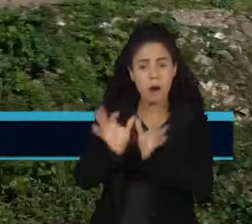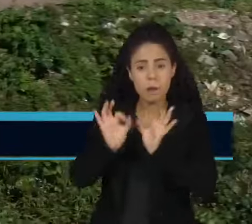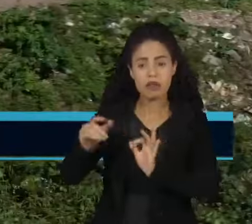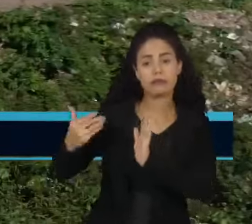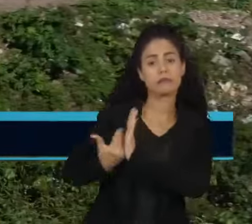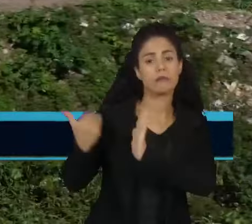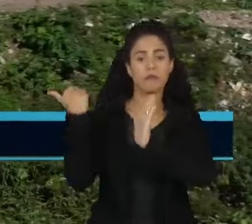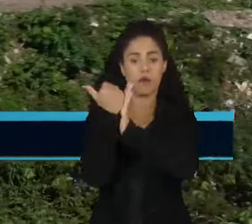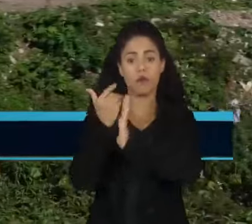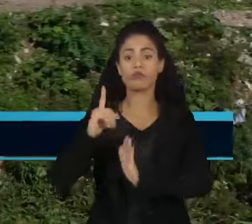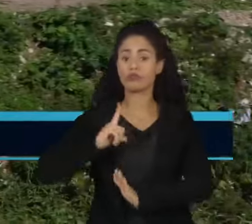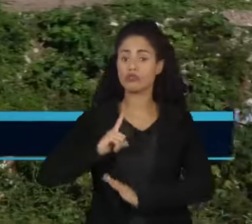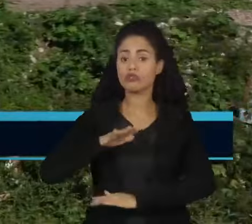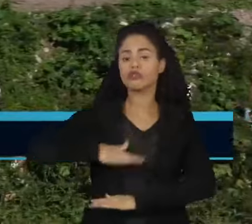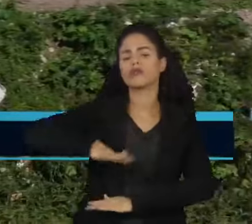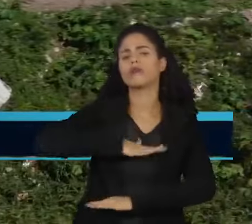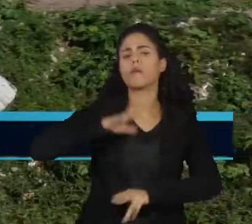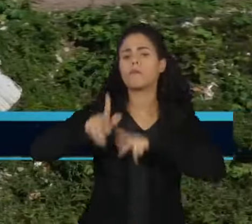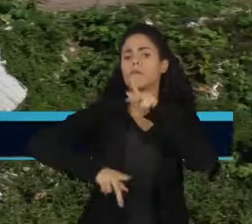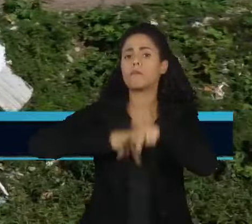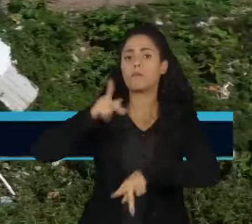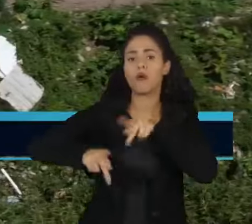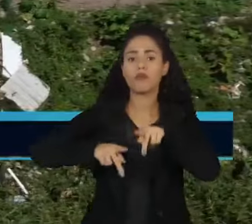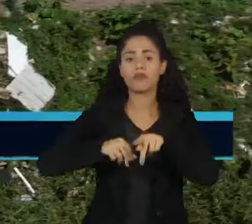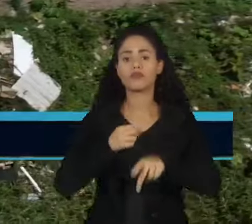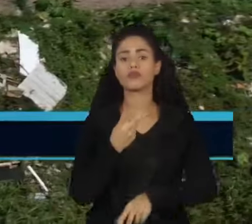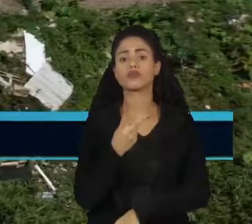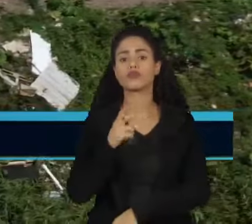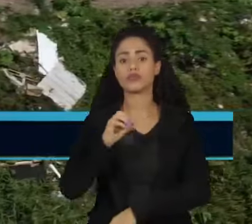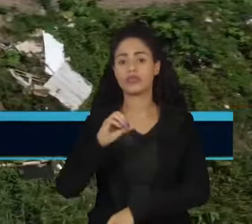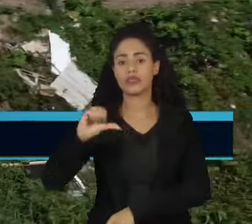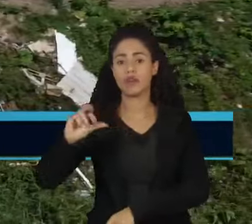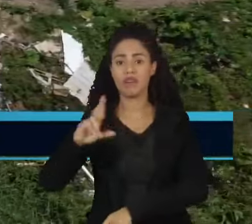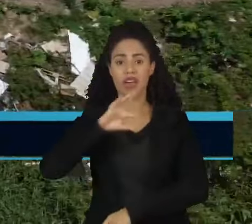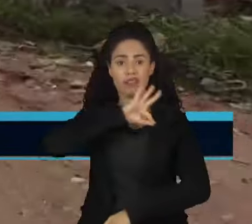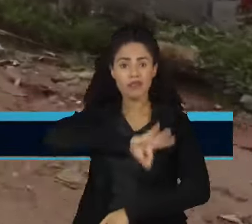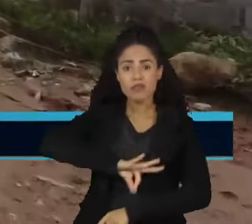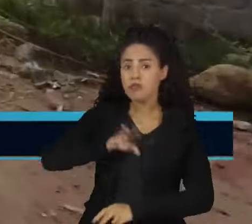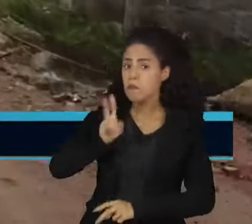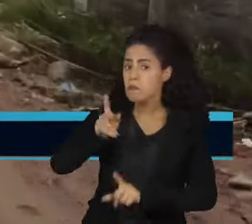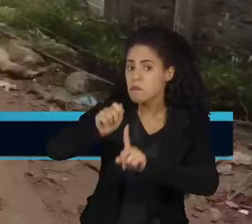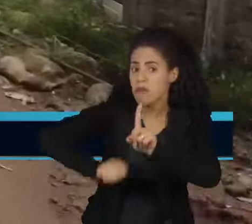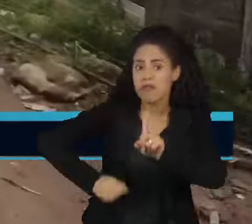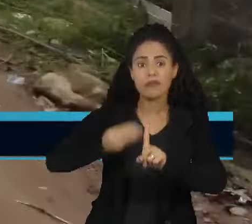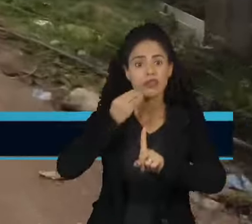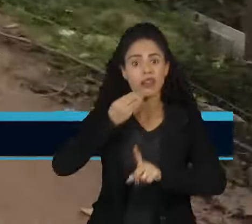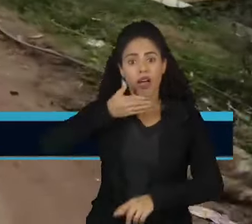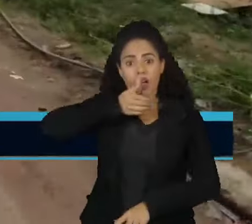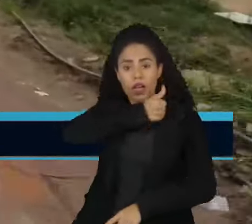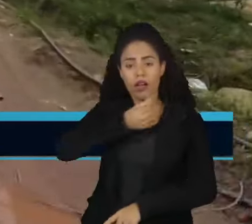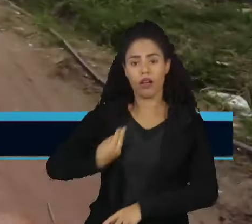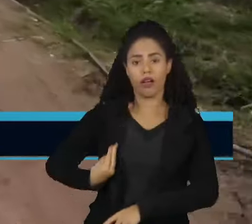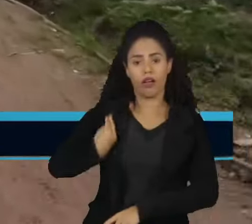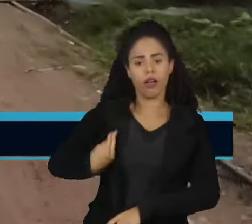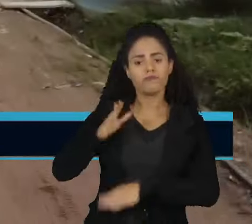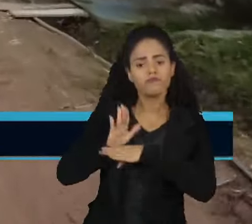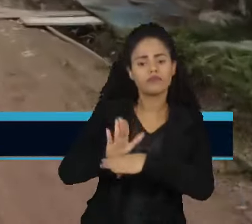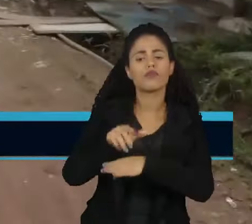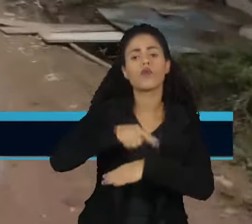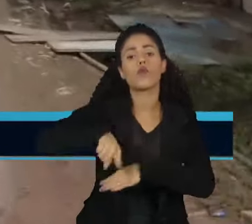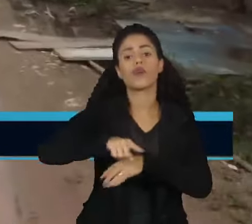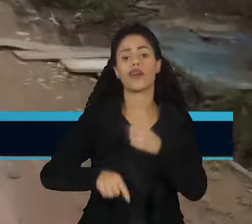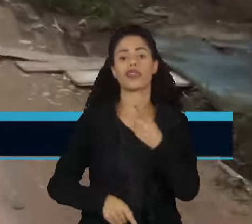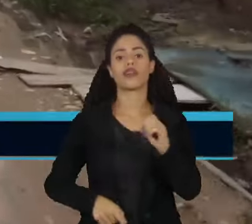pobreza. Gente que vivia com menos de R$ 209 por mês. Essa parcela, que representava